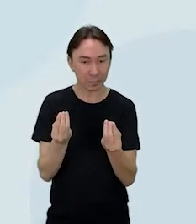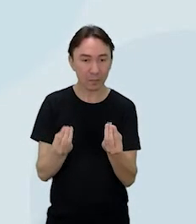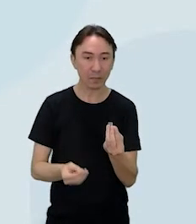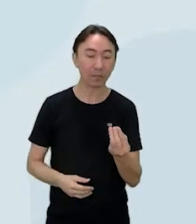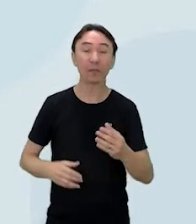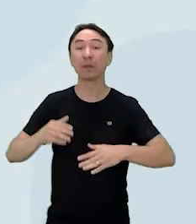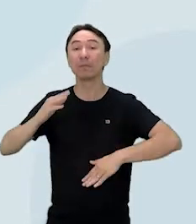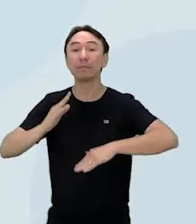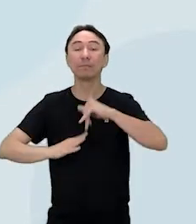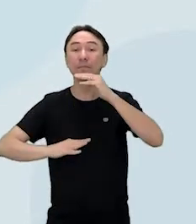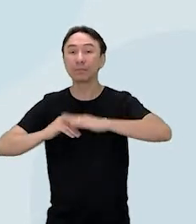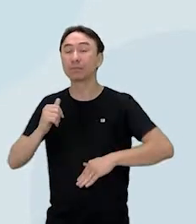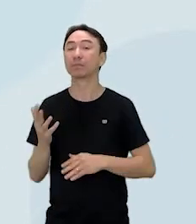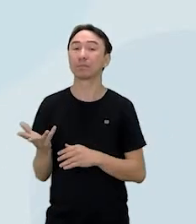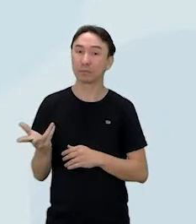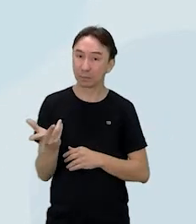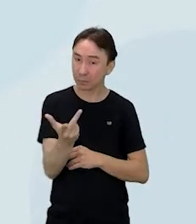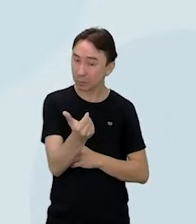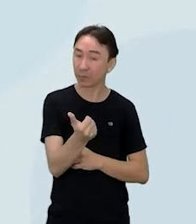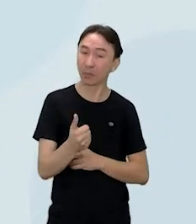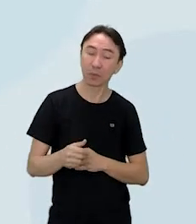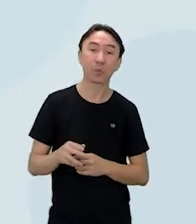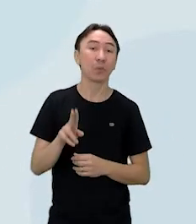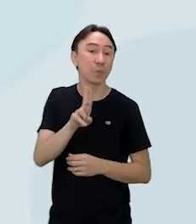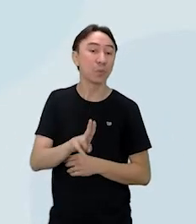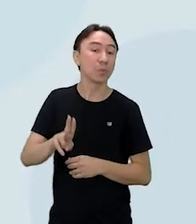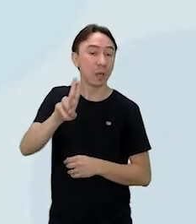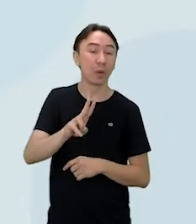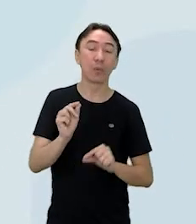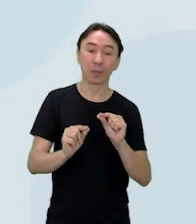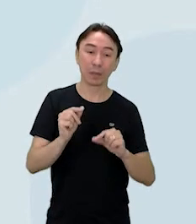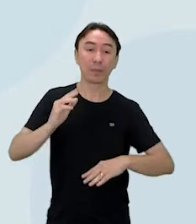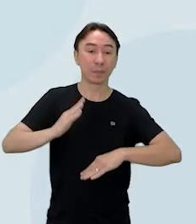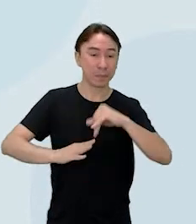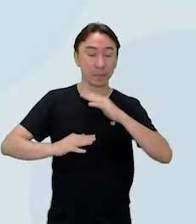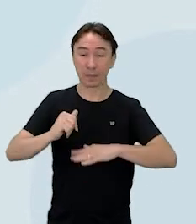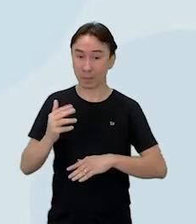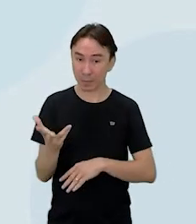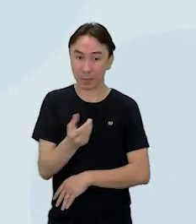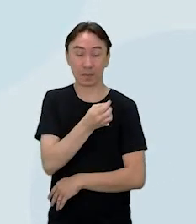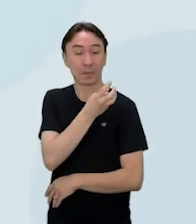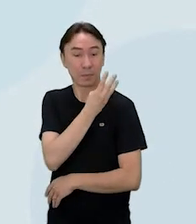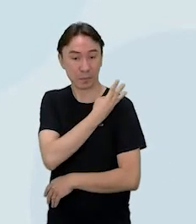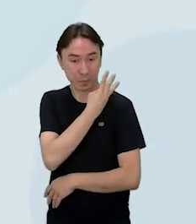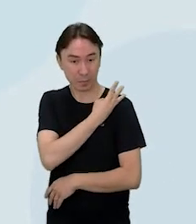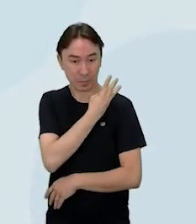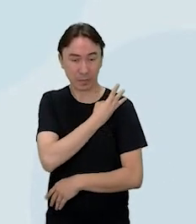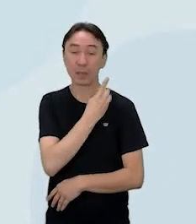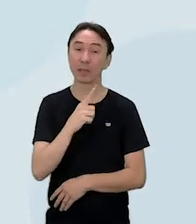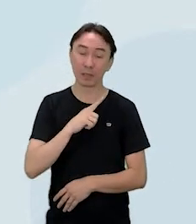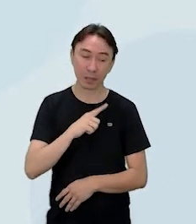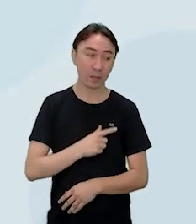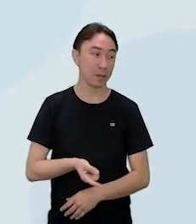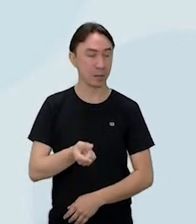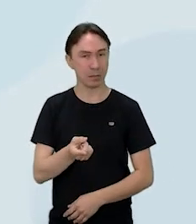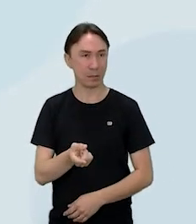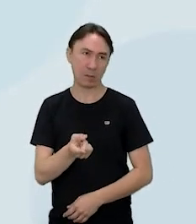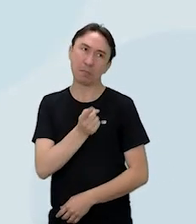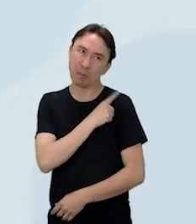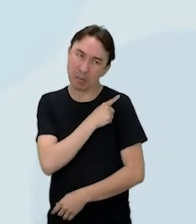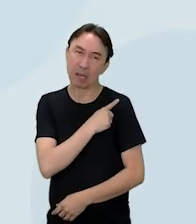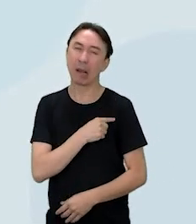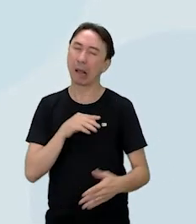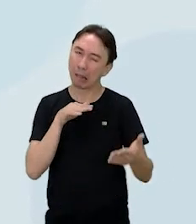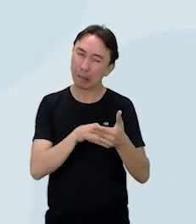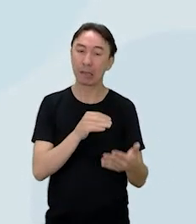nós pretendemos contemplar hoje é a habilidade do ensino médio, que vai percorrer, então, da primeira à terceira série da área de Ciências da Natureza,